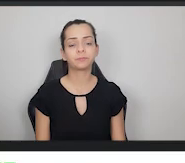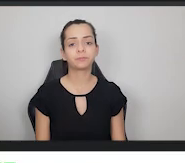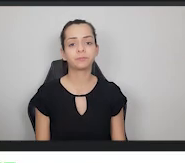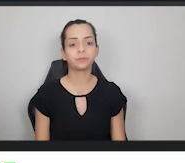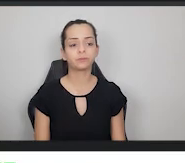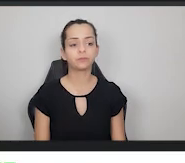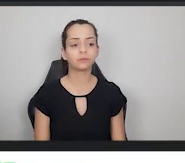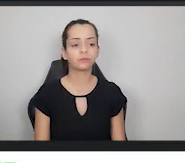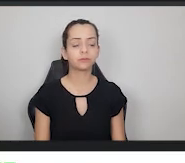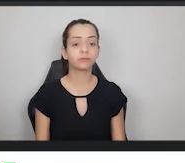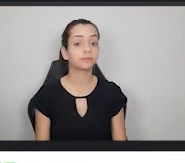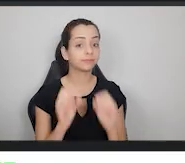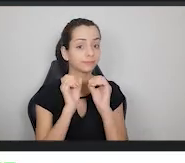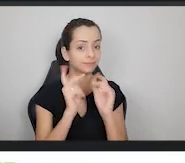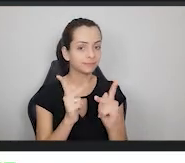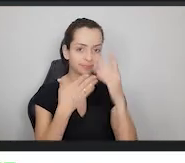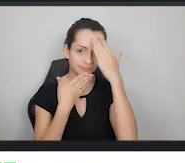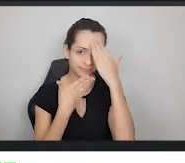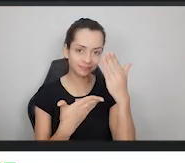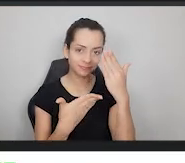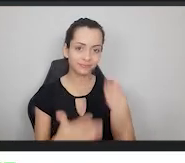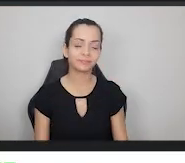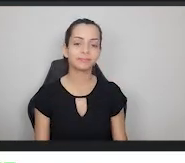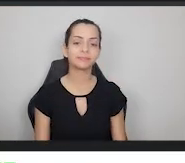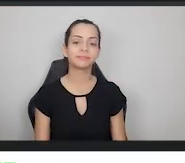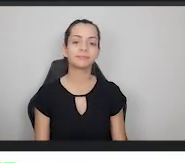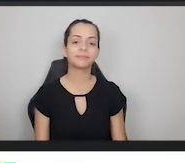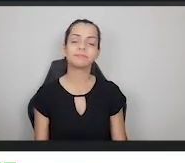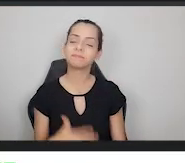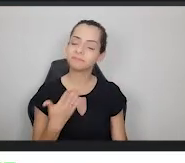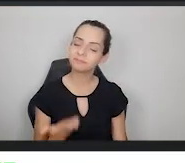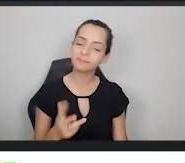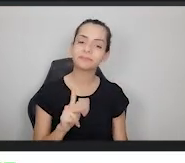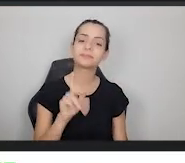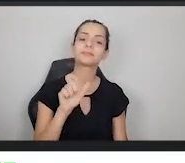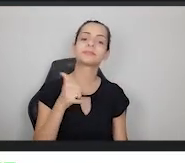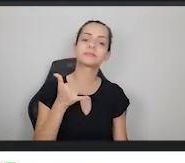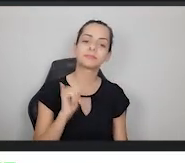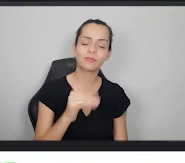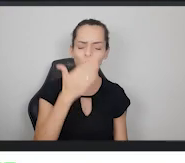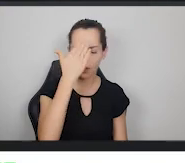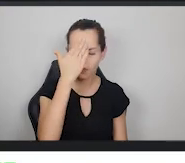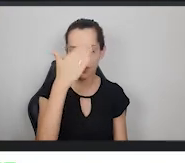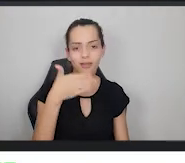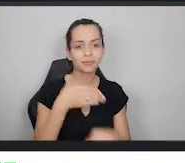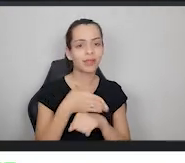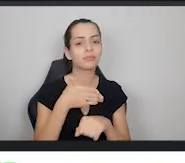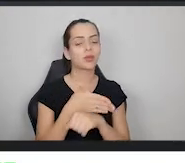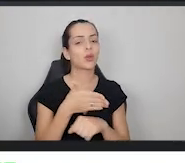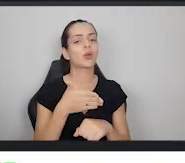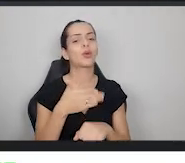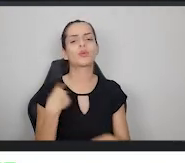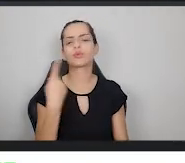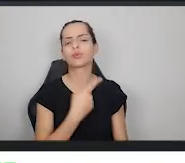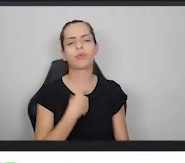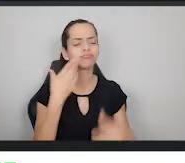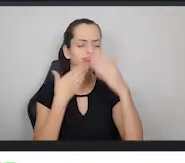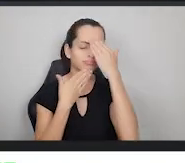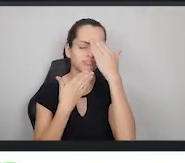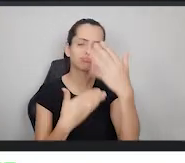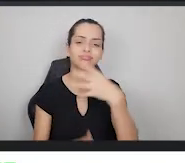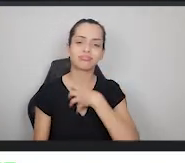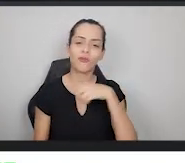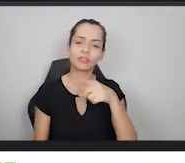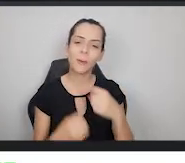de geração, mas eu consigo entregar a mesma qualidade? Consegue. As outras fontes também. Claro que tem, para